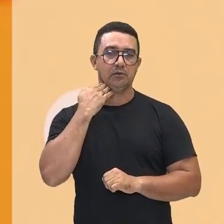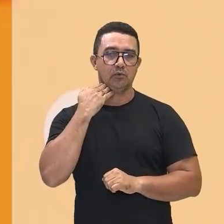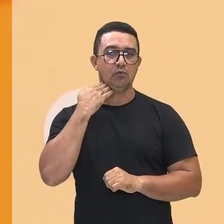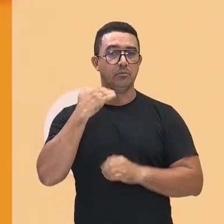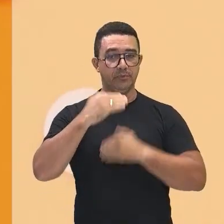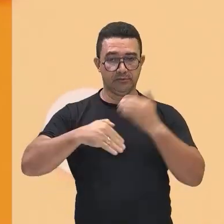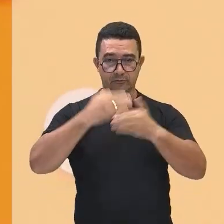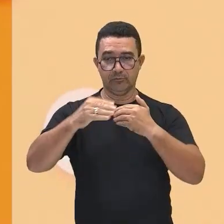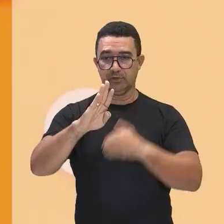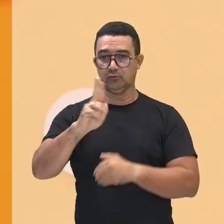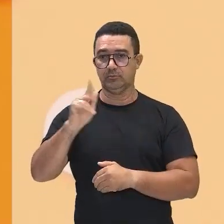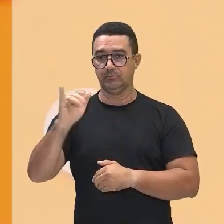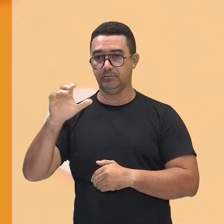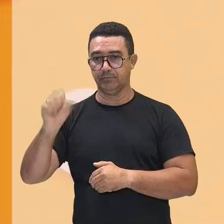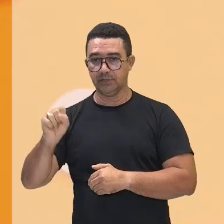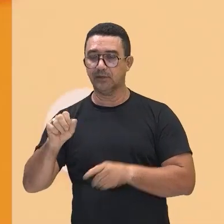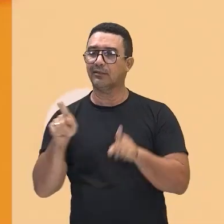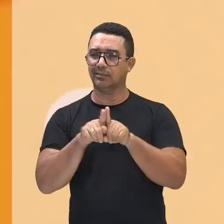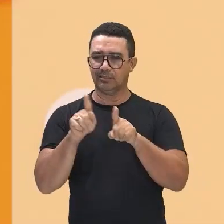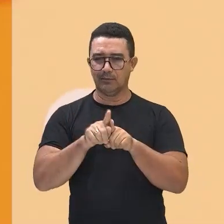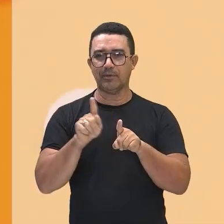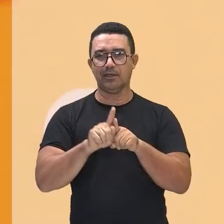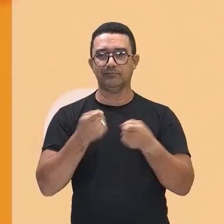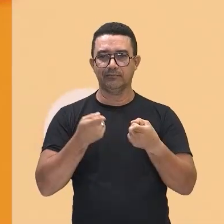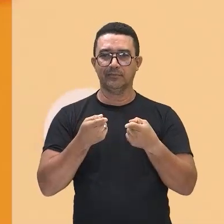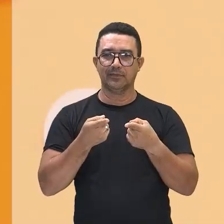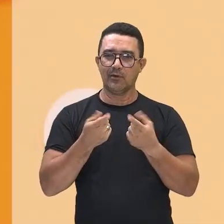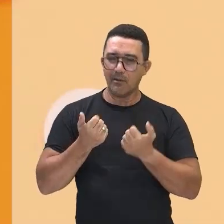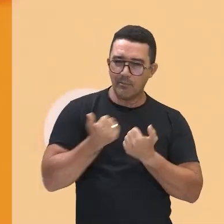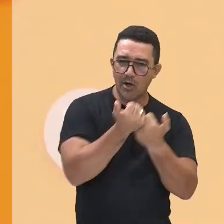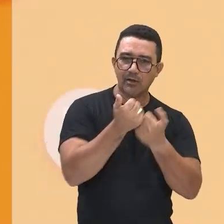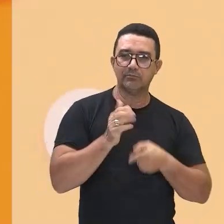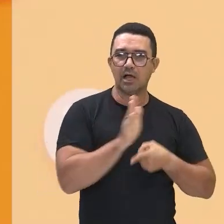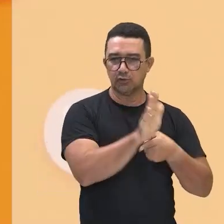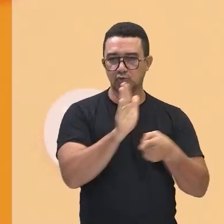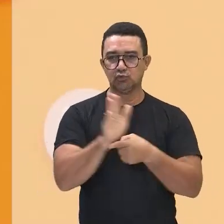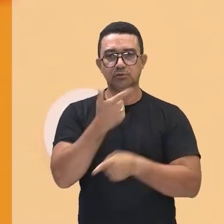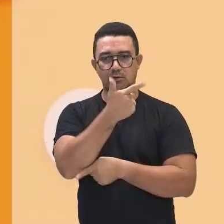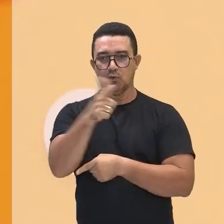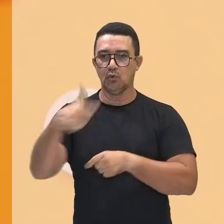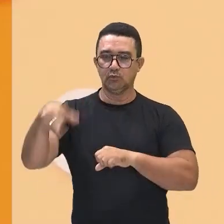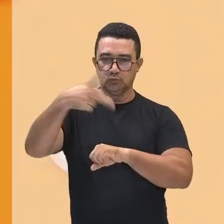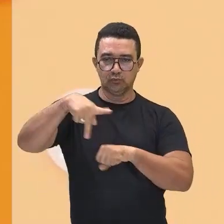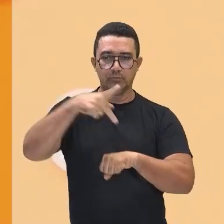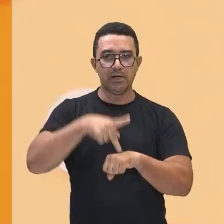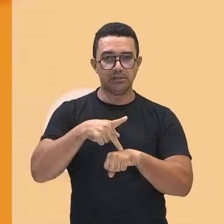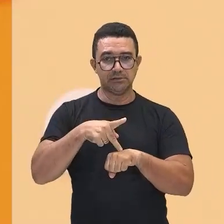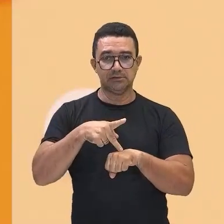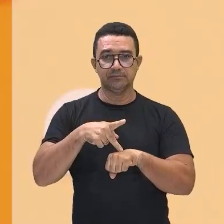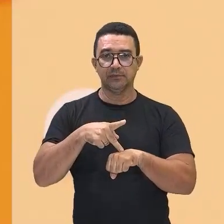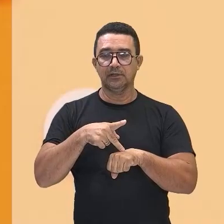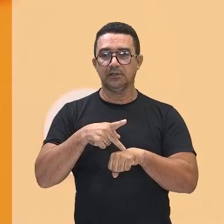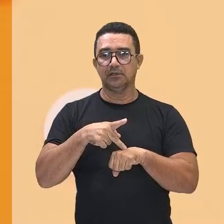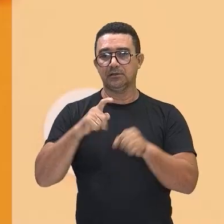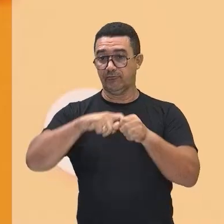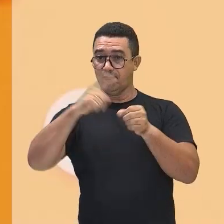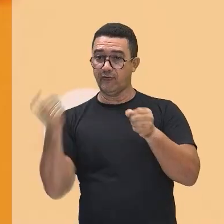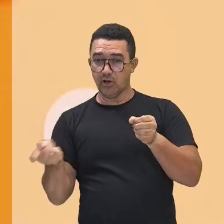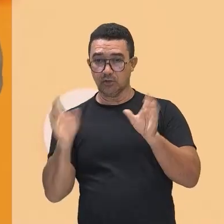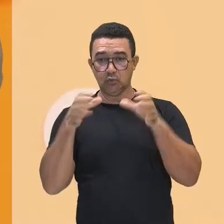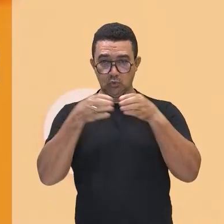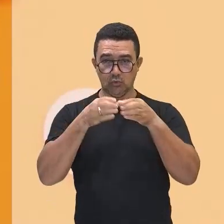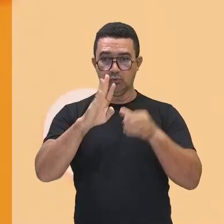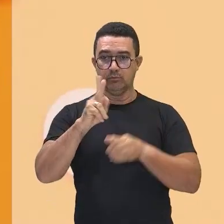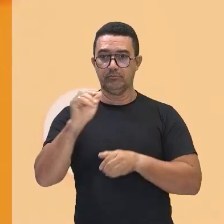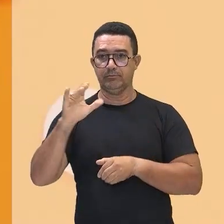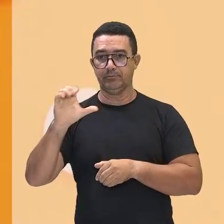Desenvolvimento do BRICS vai acabar ajudando nesse desenvolvimento de outros países emergentes que não fazem parte ali do BRICS, tá